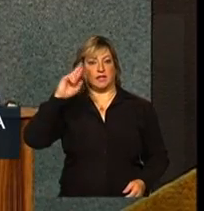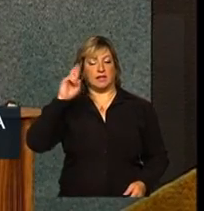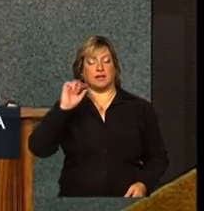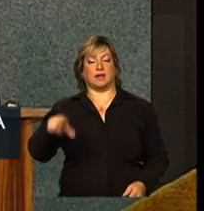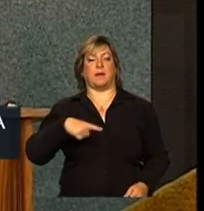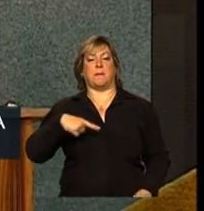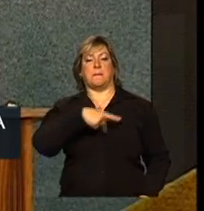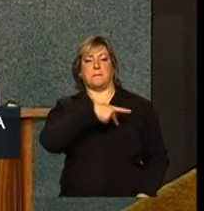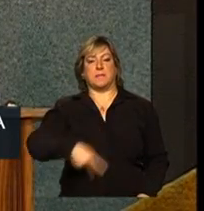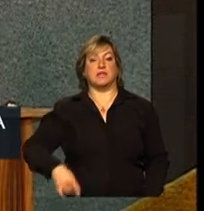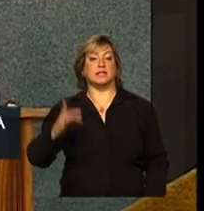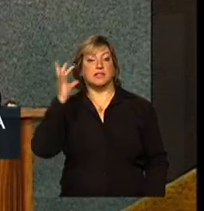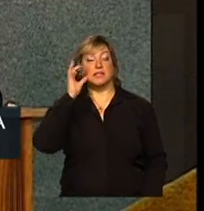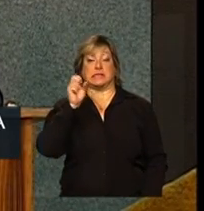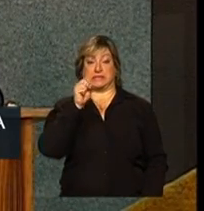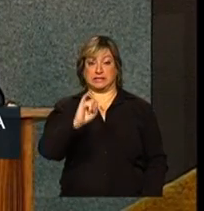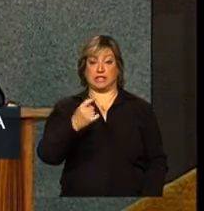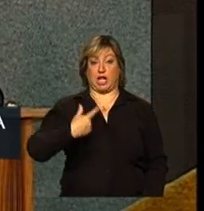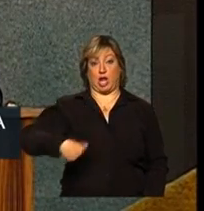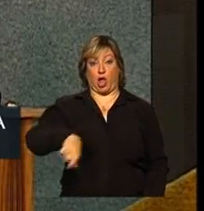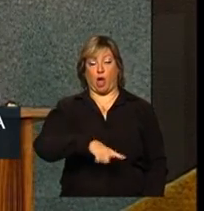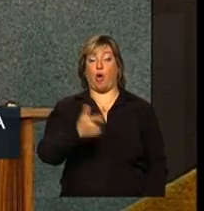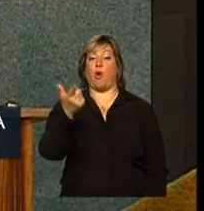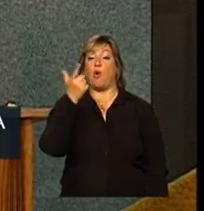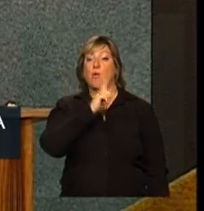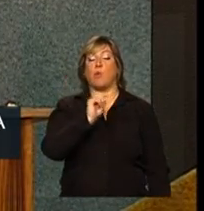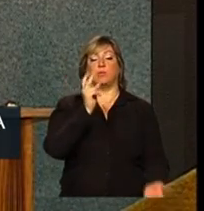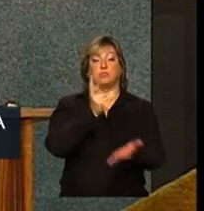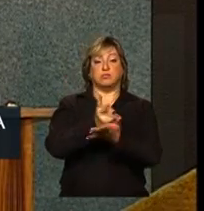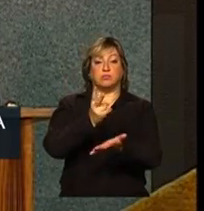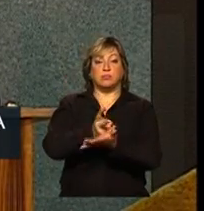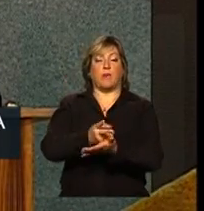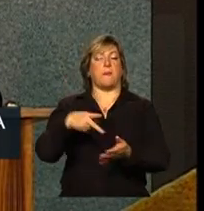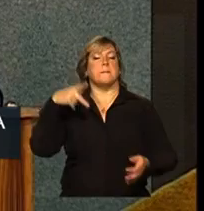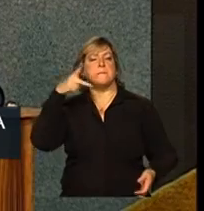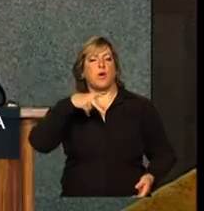Dilma, se nós conseguirmos manter políticas que